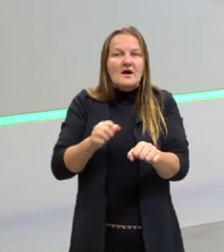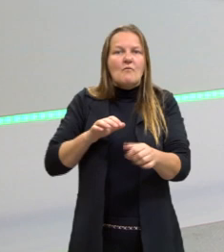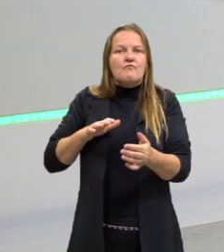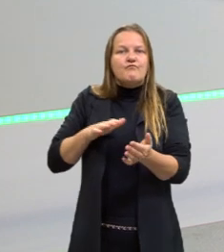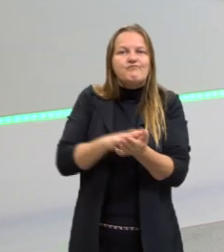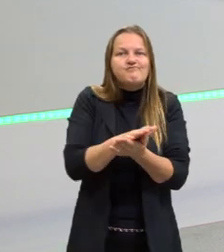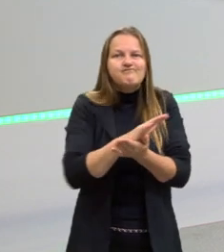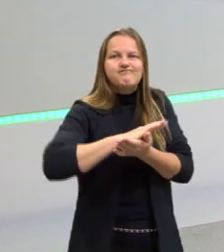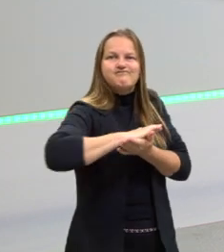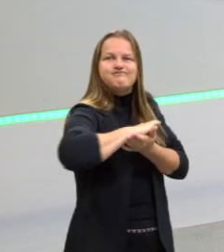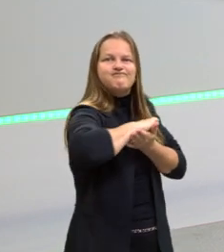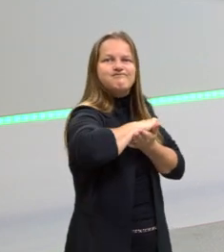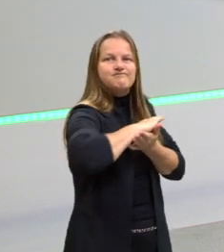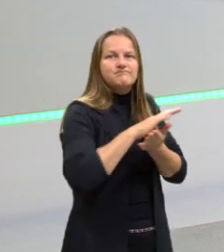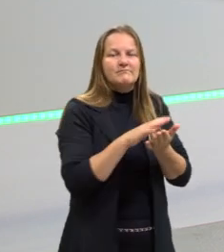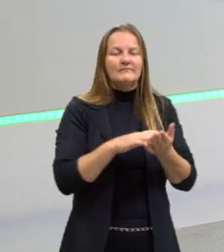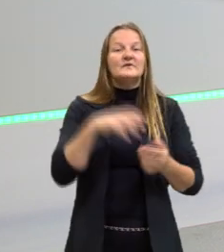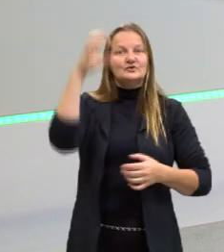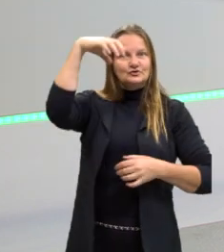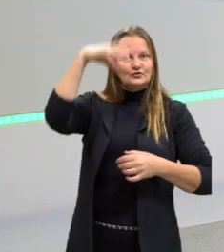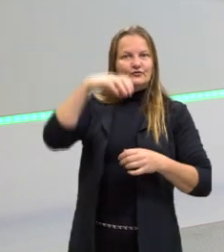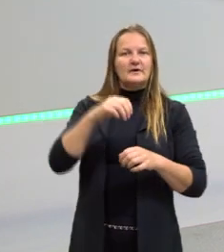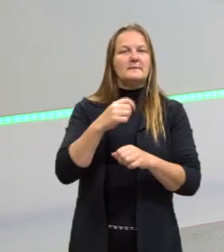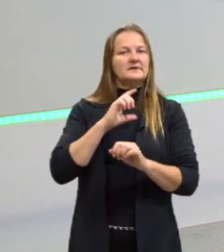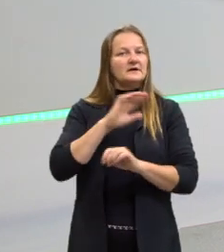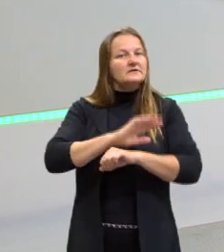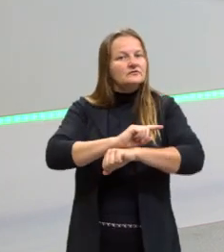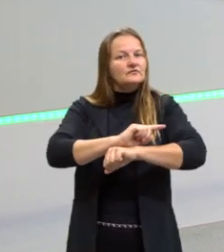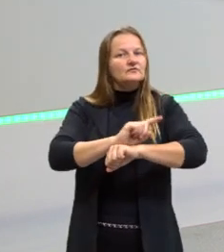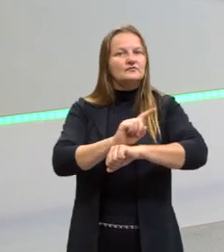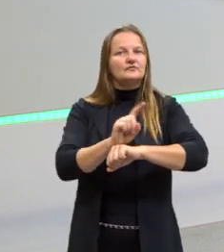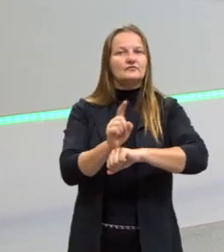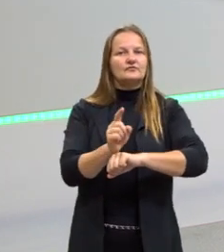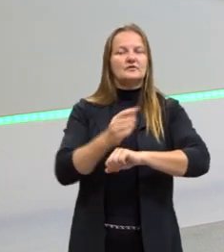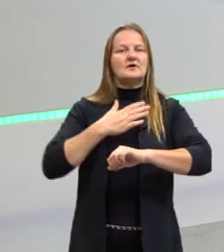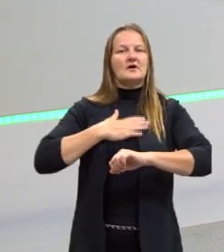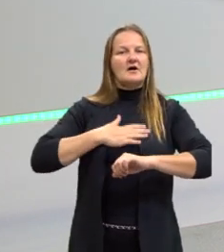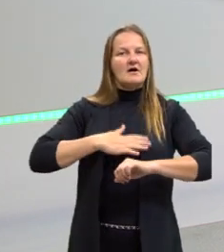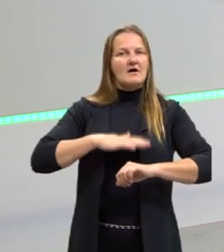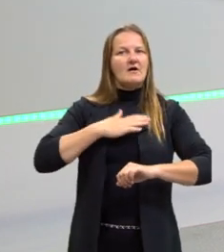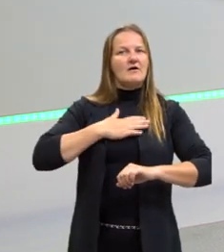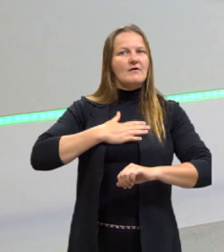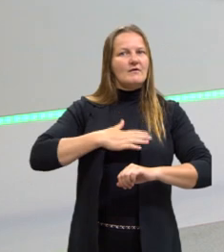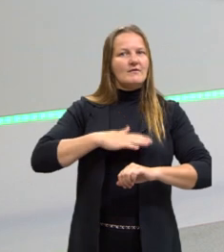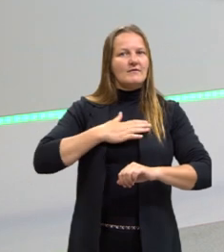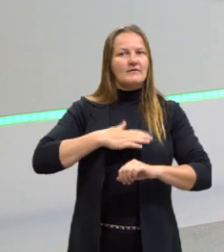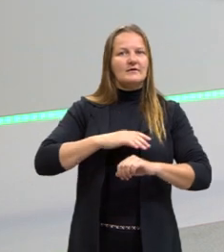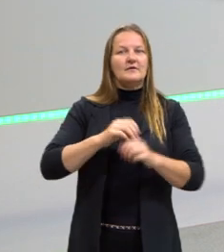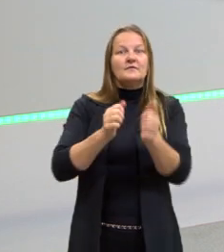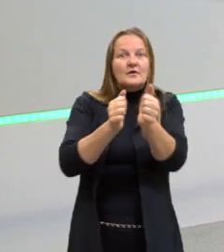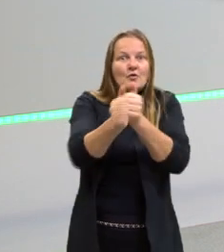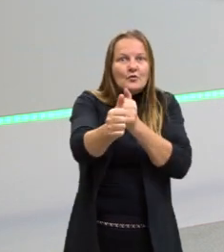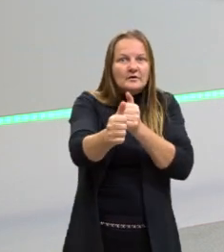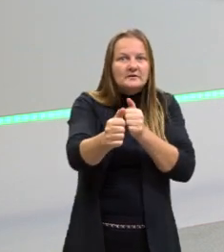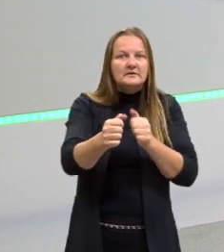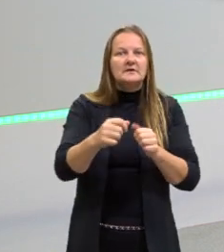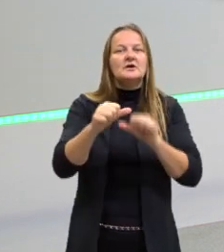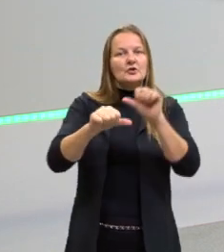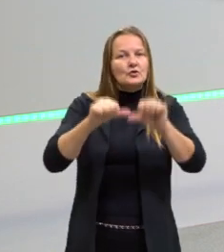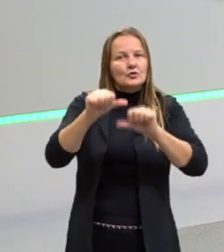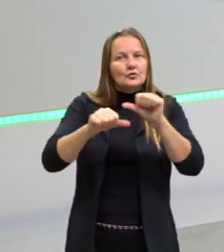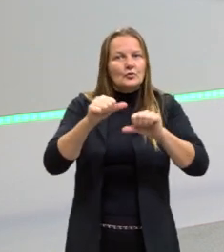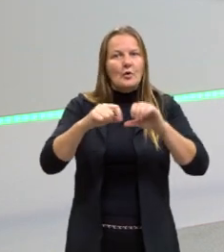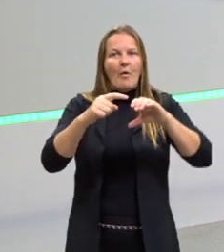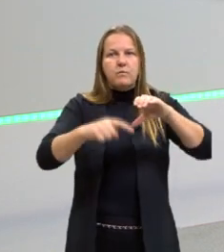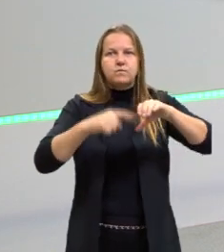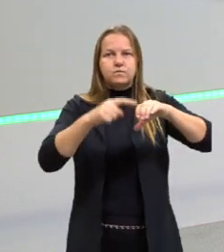gente tem que tomar cuidado né em dias de chuva reduzir a velocidade e em dias de chuva nas corridas eles então trocam